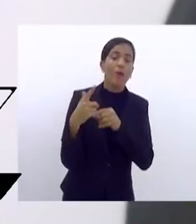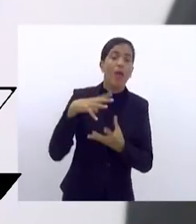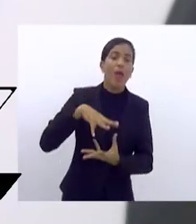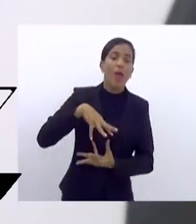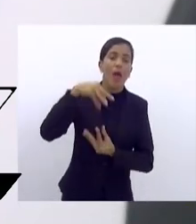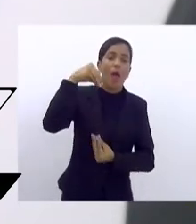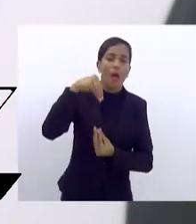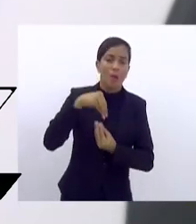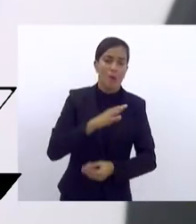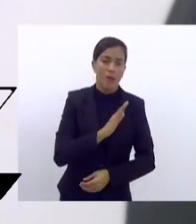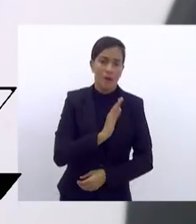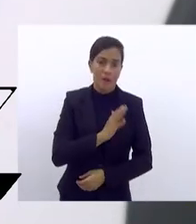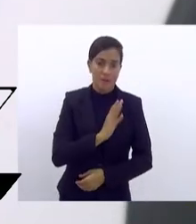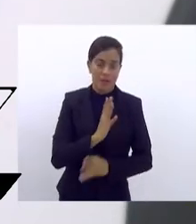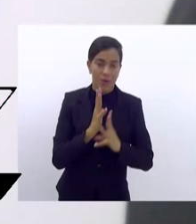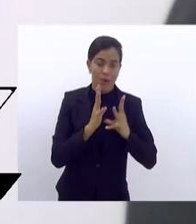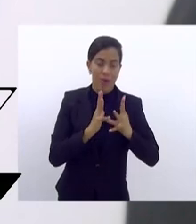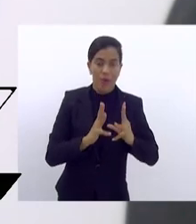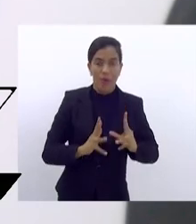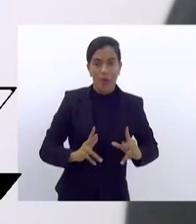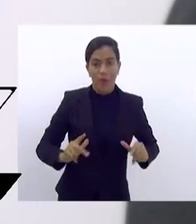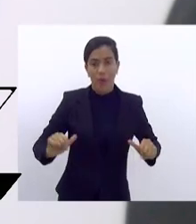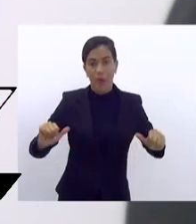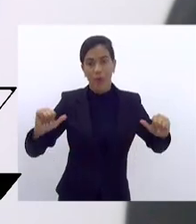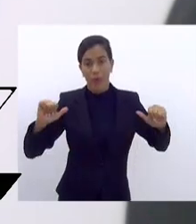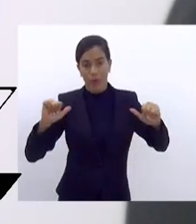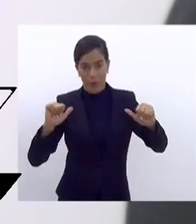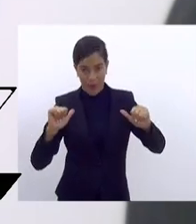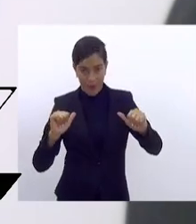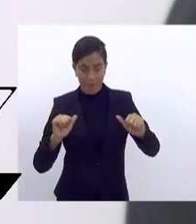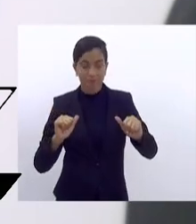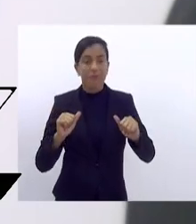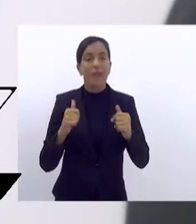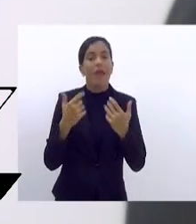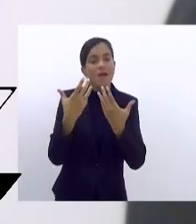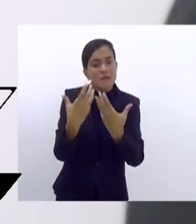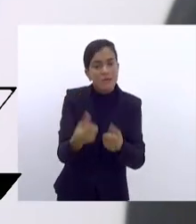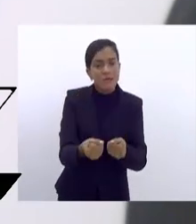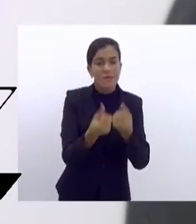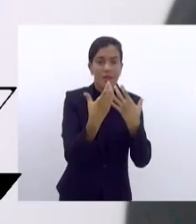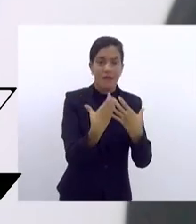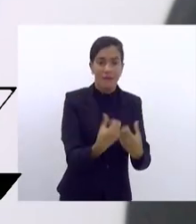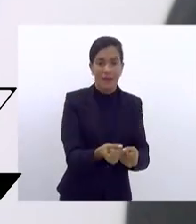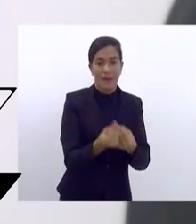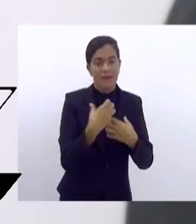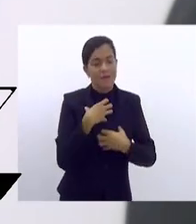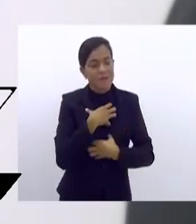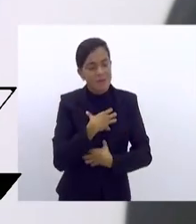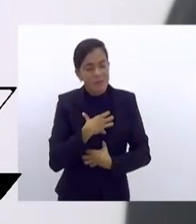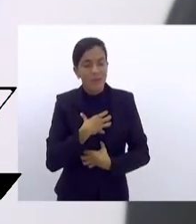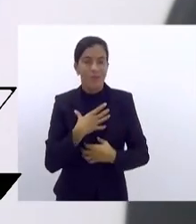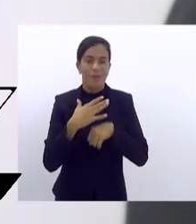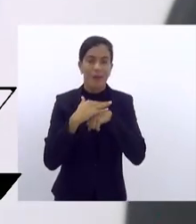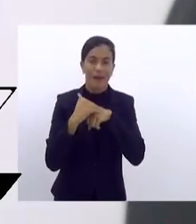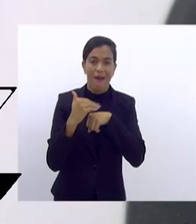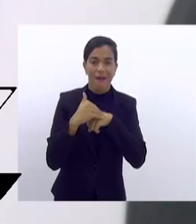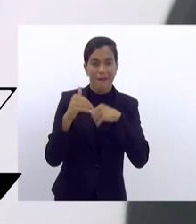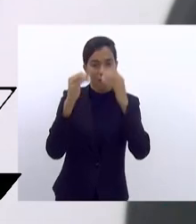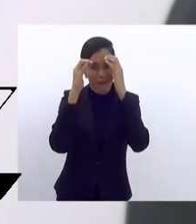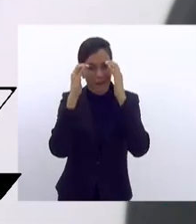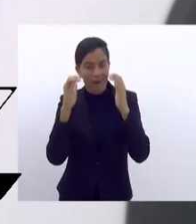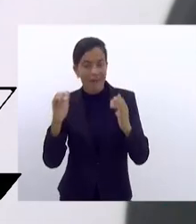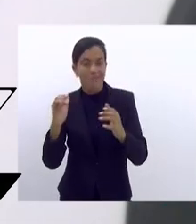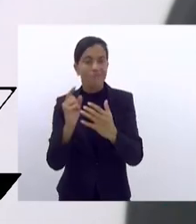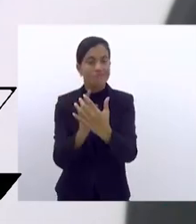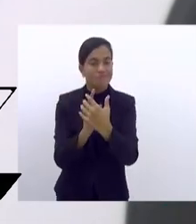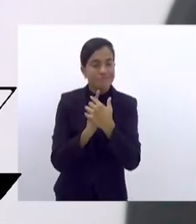e do coração para que a gente possa baixar a guarda e permitir que todo aquele sentimento de carinho de amor de respeito de